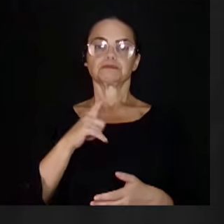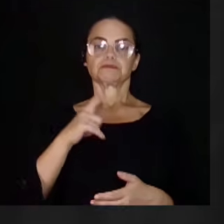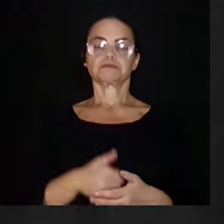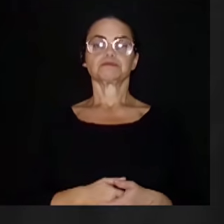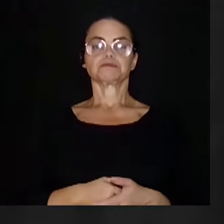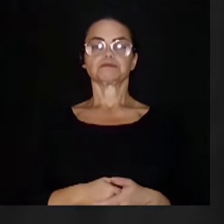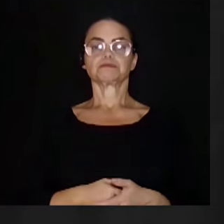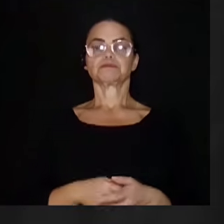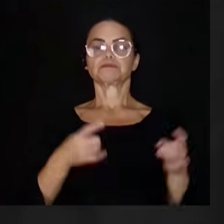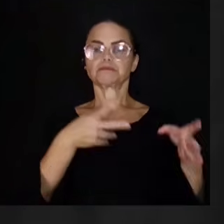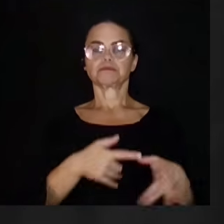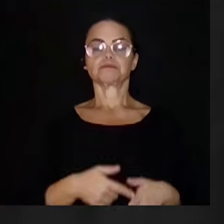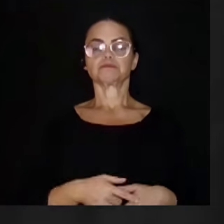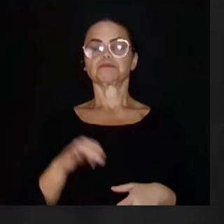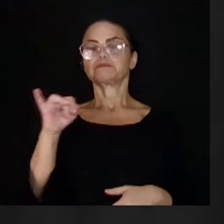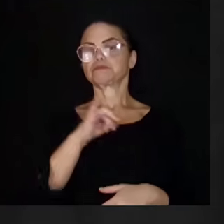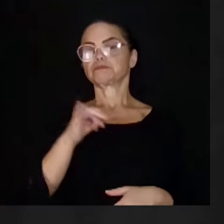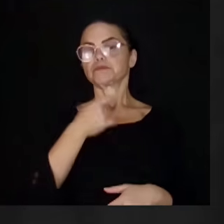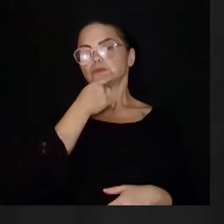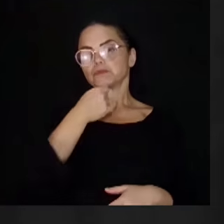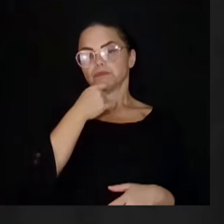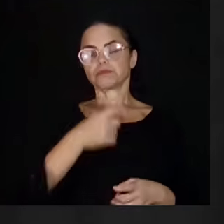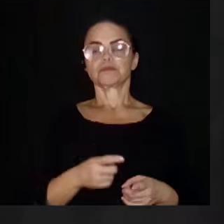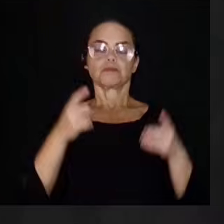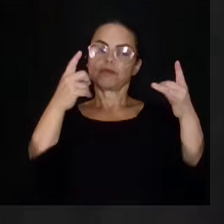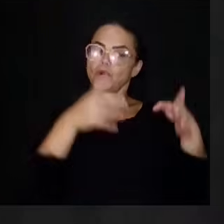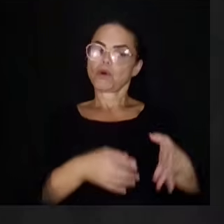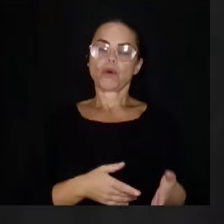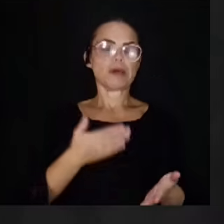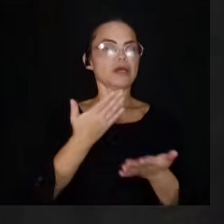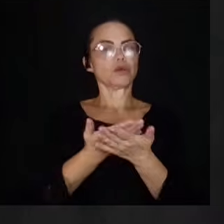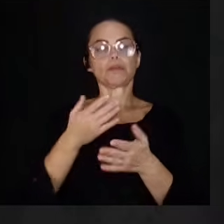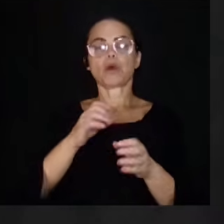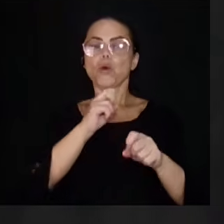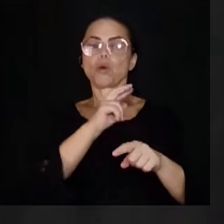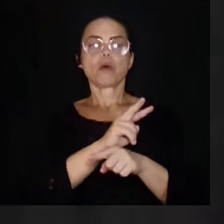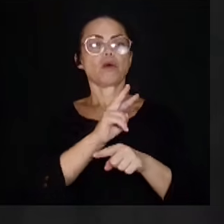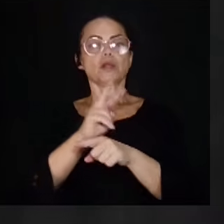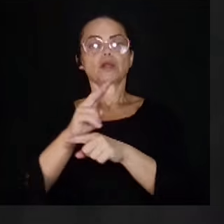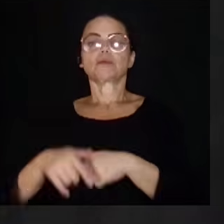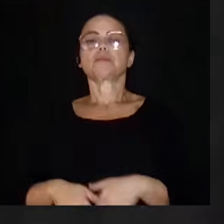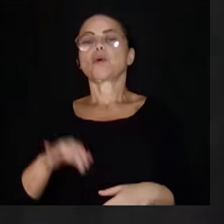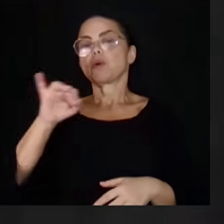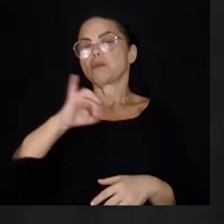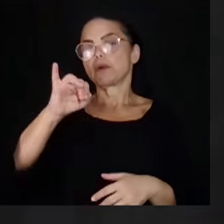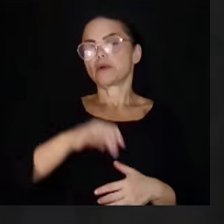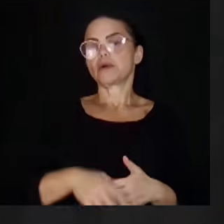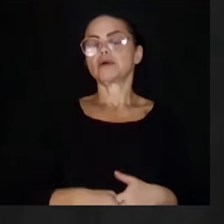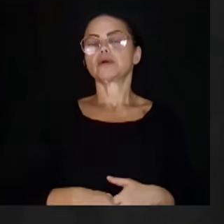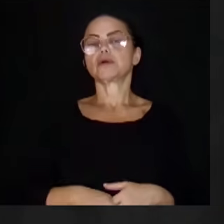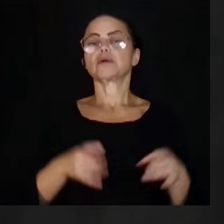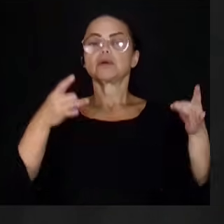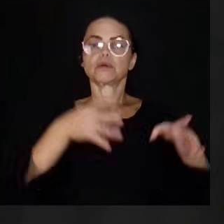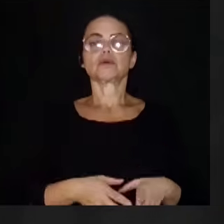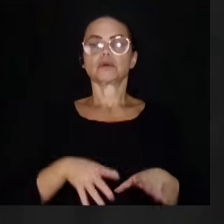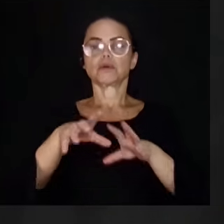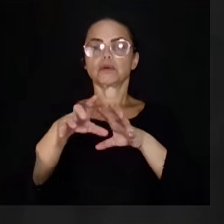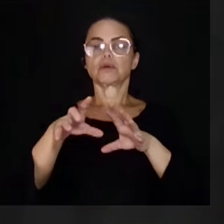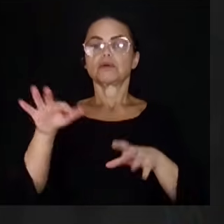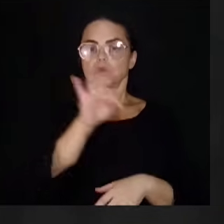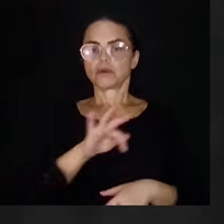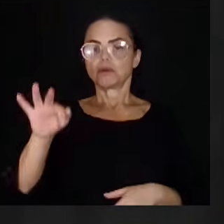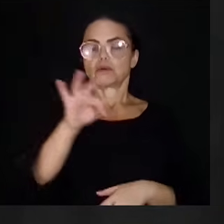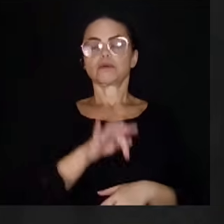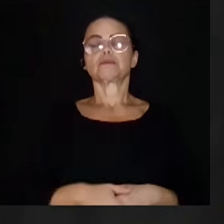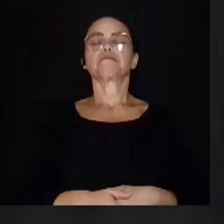irmão. E larguei, não pensei duas vezes, né? Larguei faculdade, só não larguei serviço porque alguém tinha que me sustentar. E esse